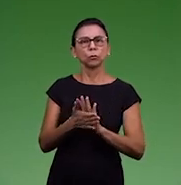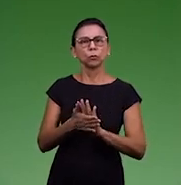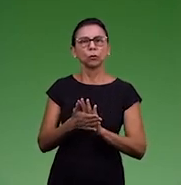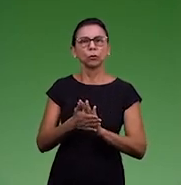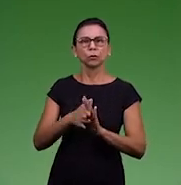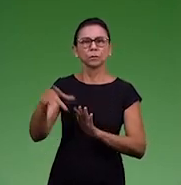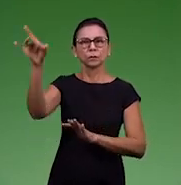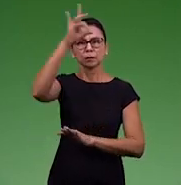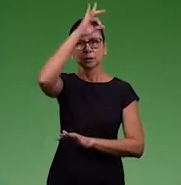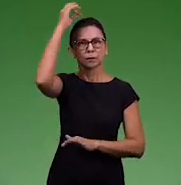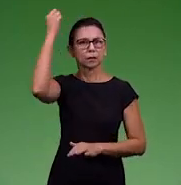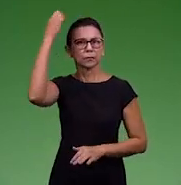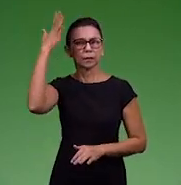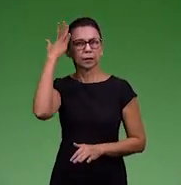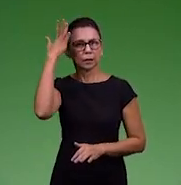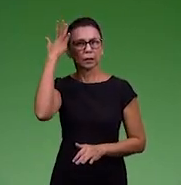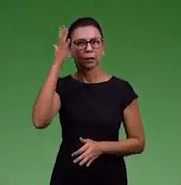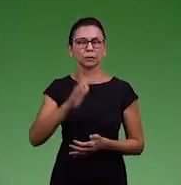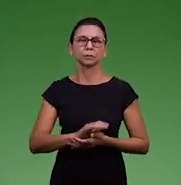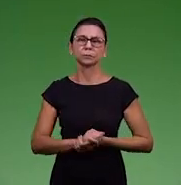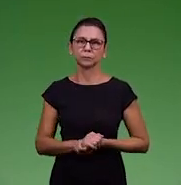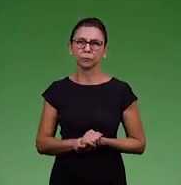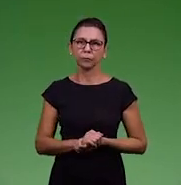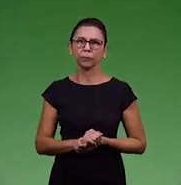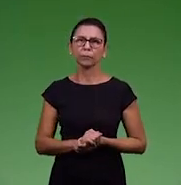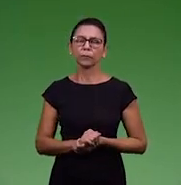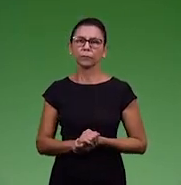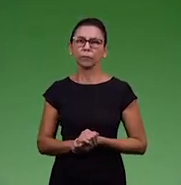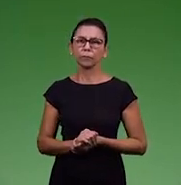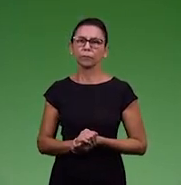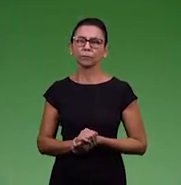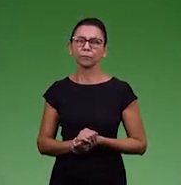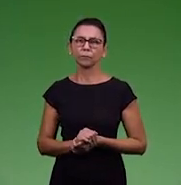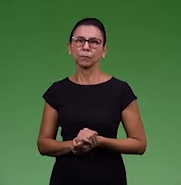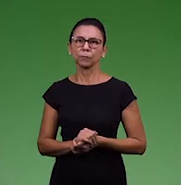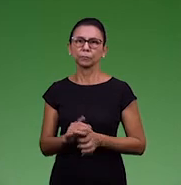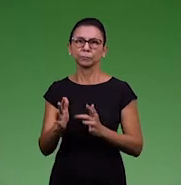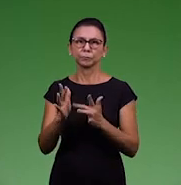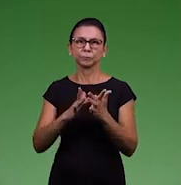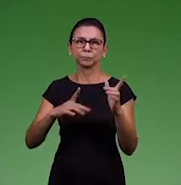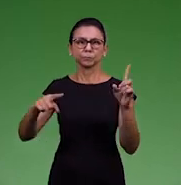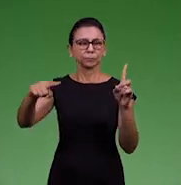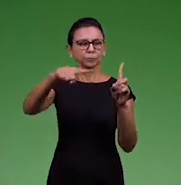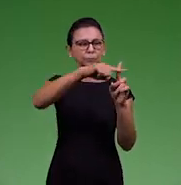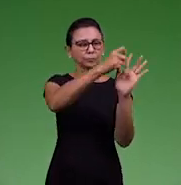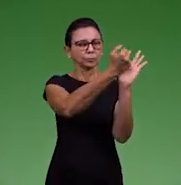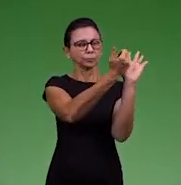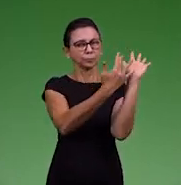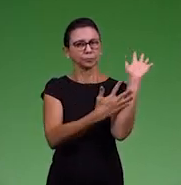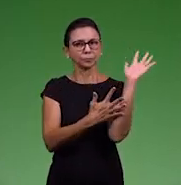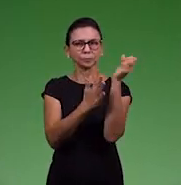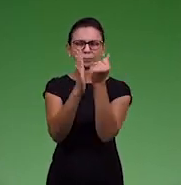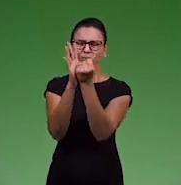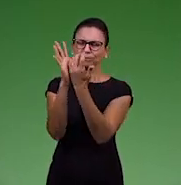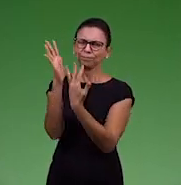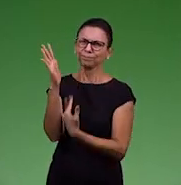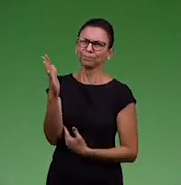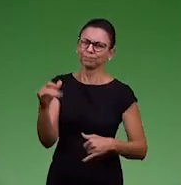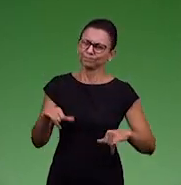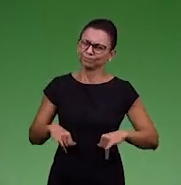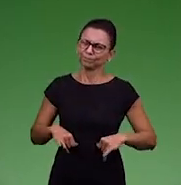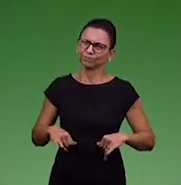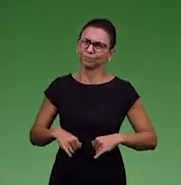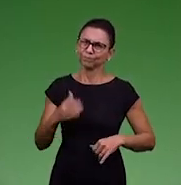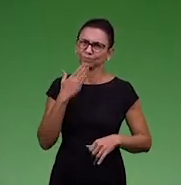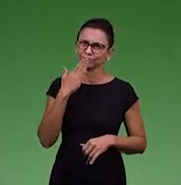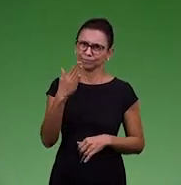Senhor, pelo Espírito Santo. O nosso culto, aquele que morreu na cruz, aquele que derramou o seu sangue, aquele que fez todo o sacrifício por nós, o